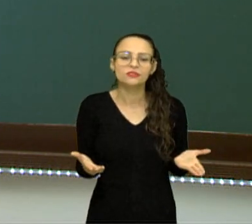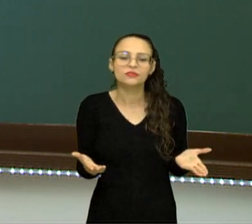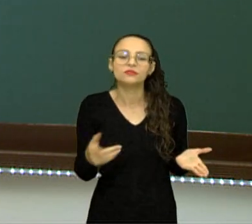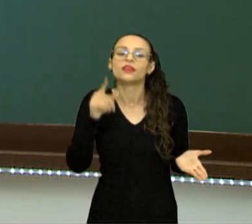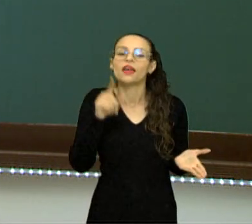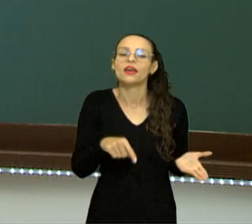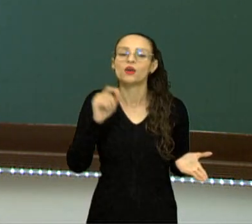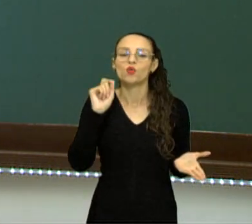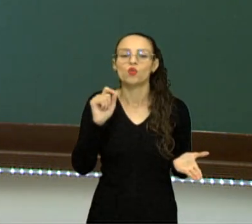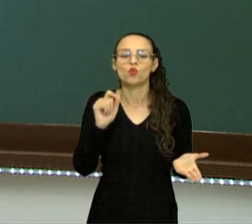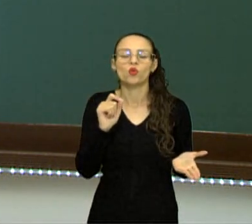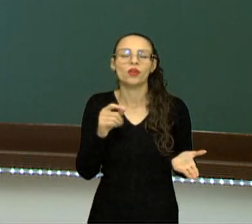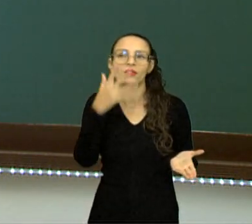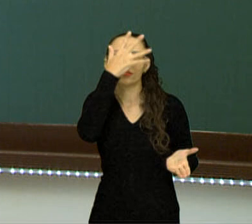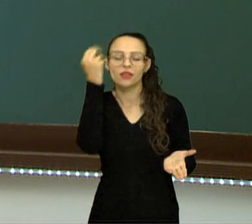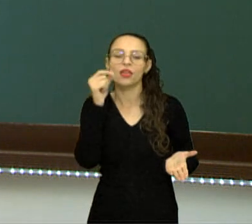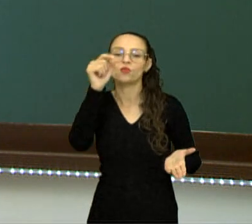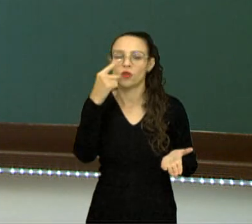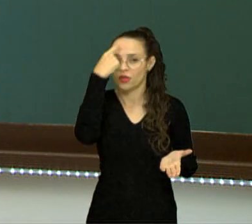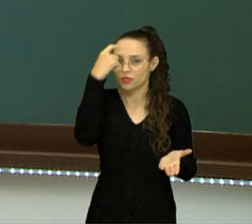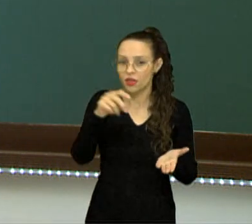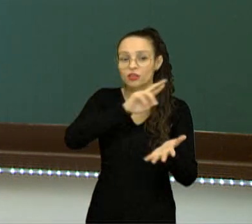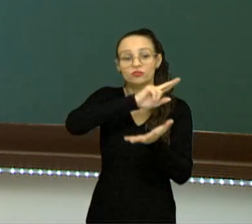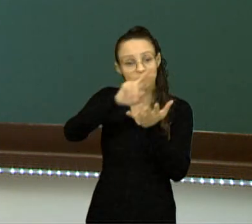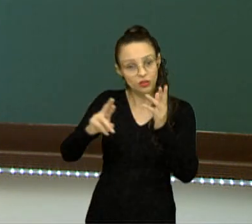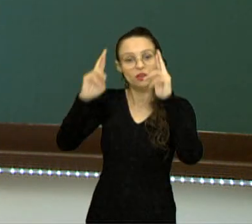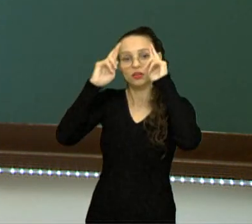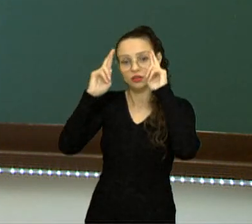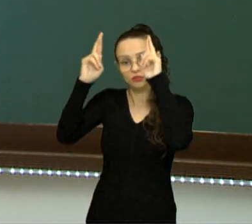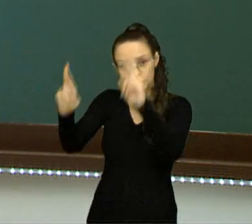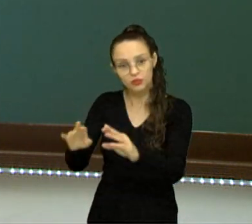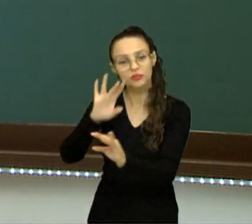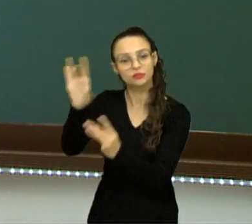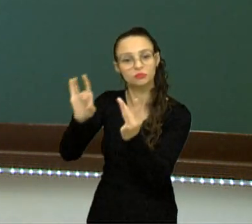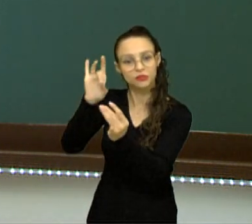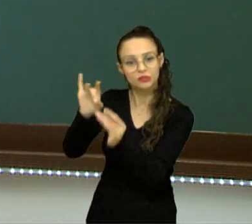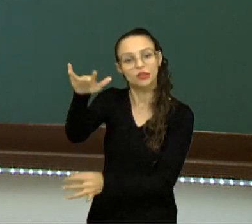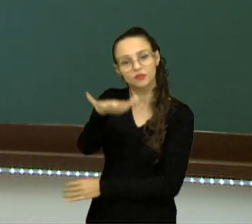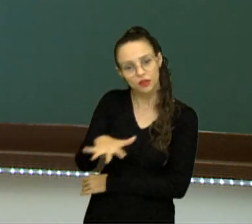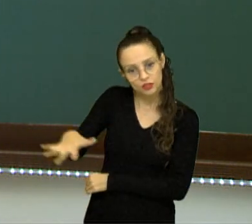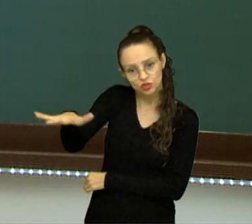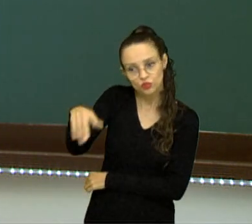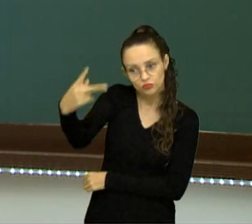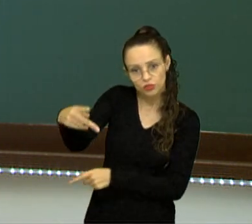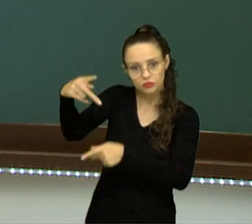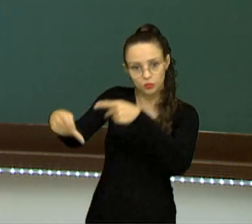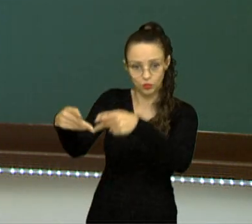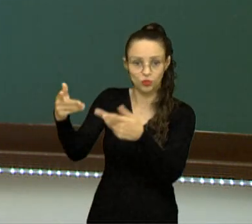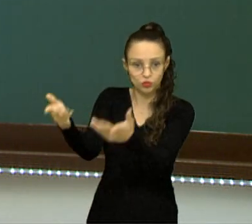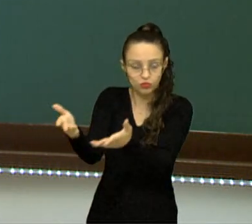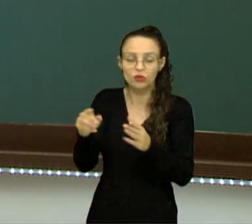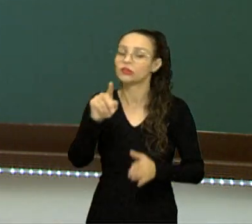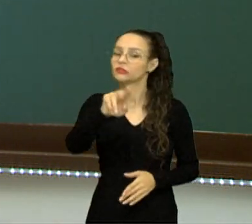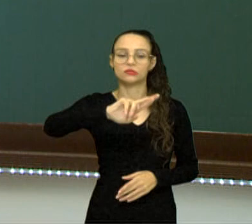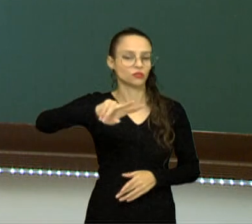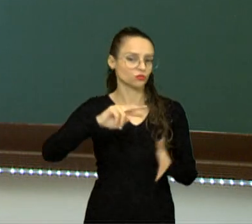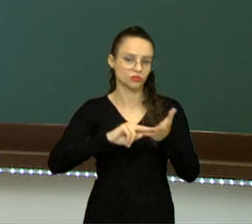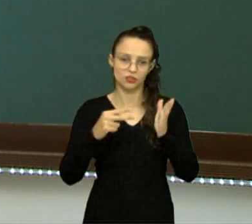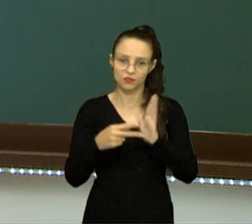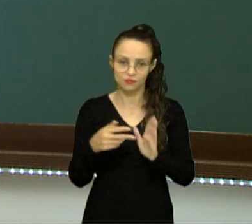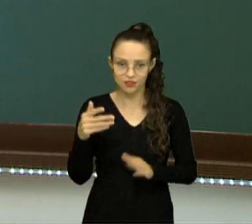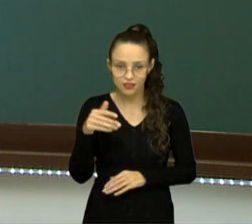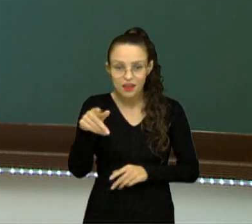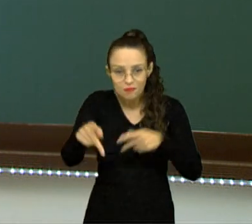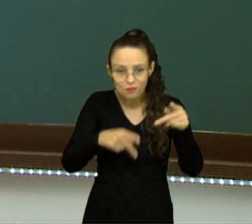essa ideia da diversidade, do respeito, inclusive, com as particularidades da região daquele povo que está vivendo. Não quer dizer que um povo